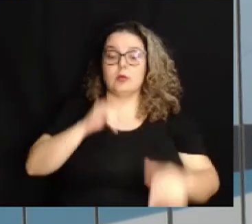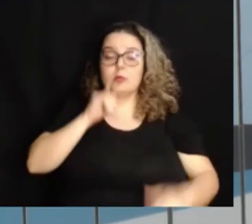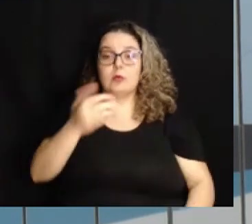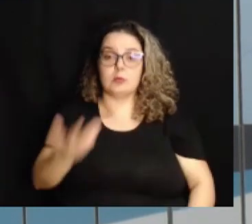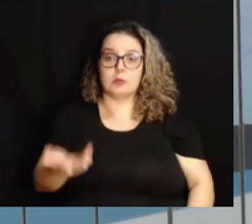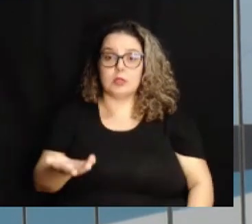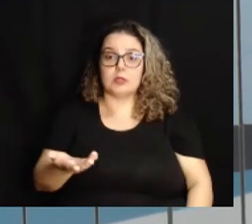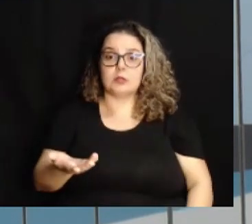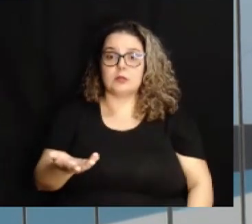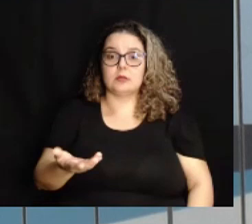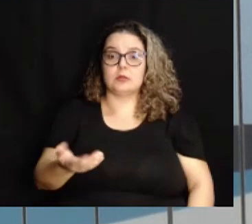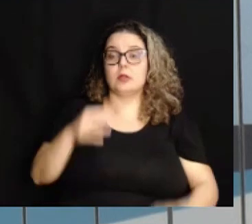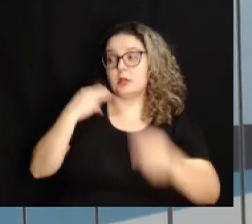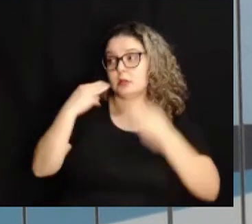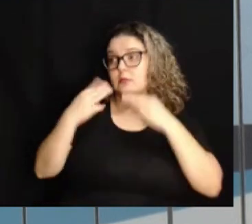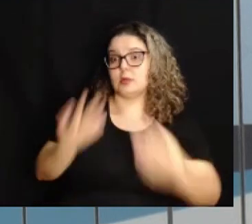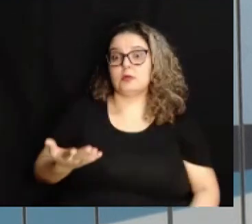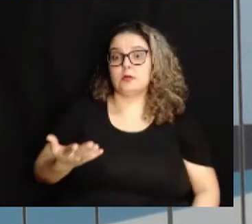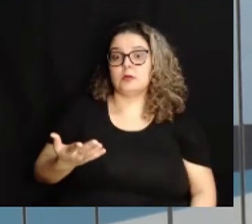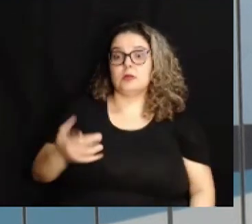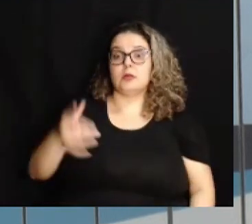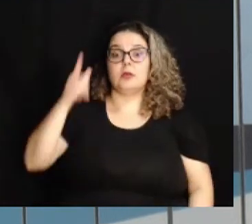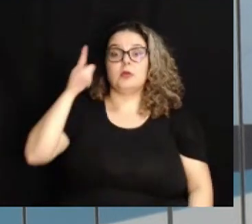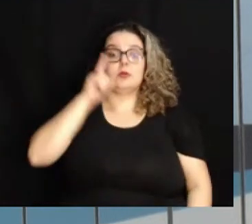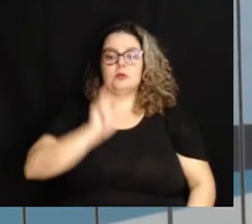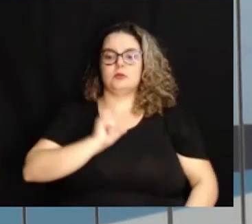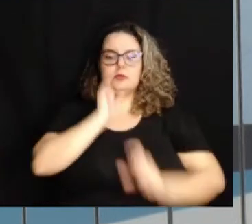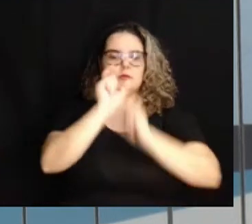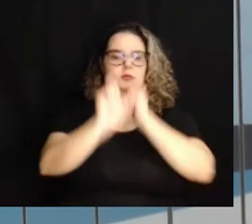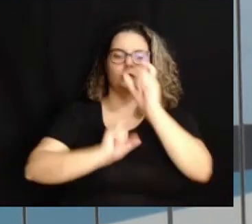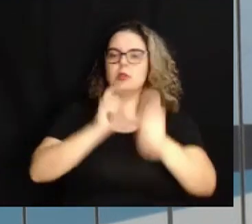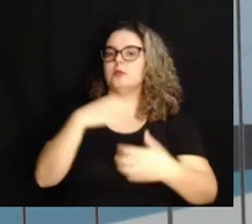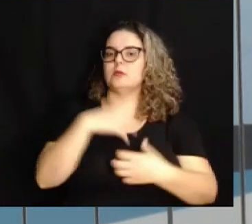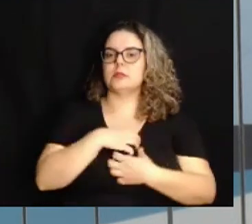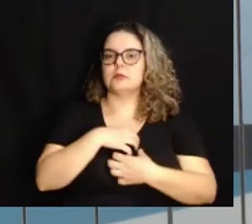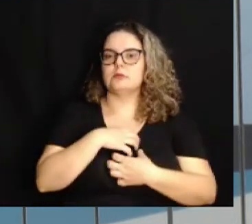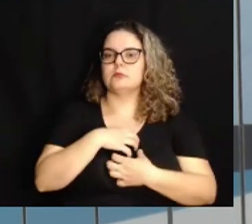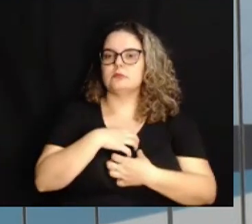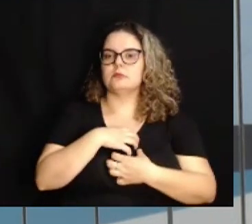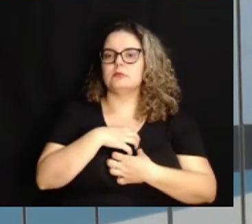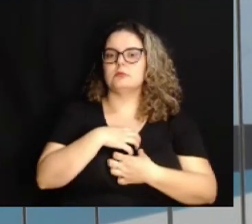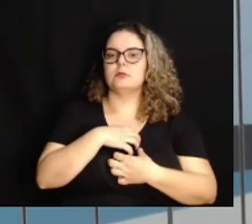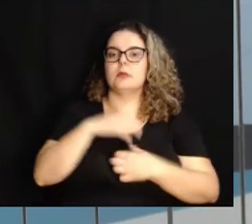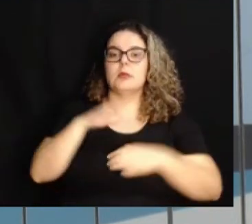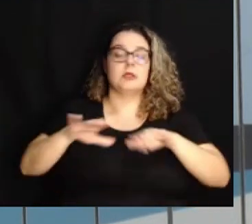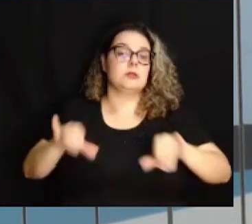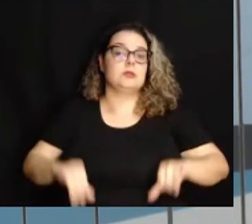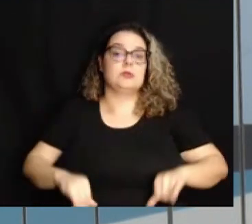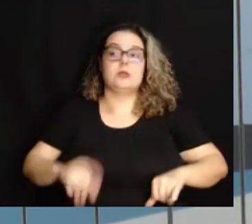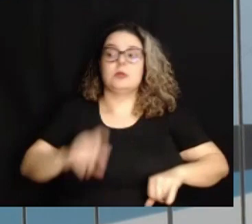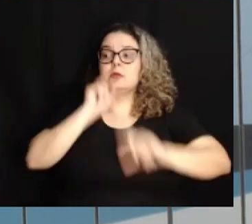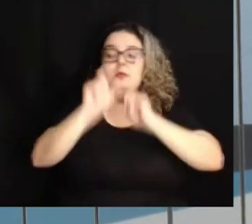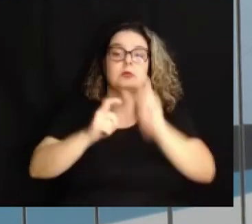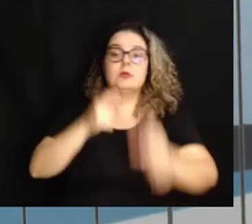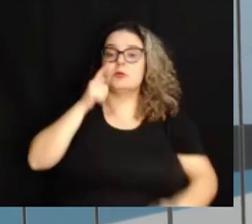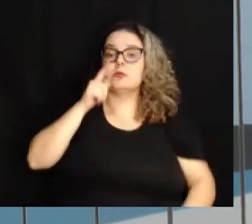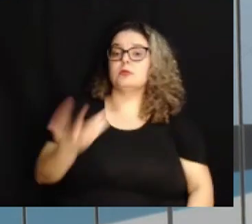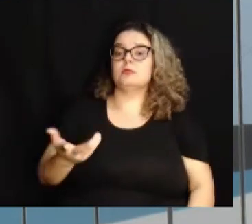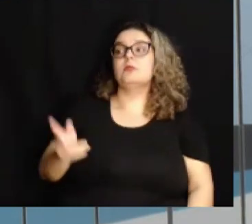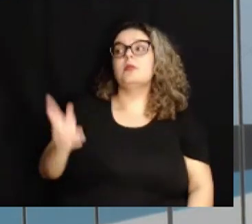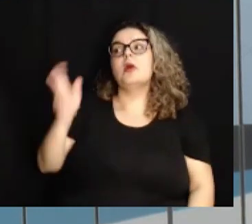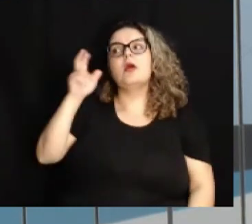né, eu não consigo dar palavras porque eu tô sentindo. Às vezes eu tô em sofrimento e eu não consigo dar palavras para isso, mas eu só tô ouvindo músicas de alguém que